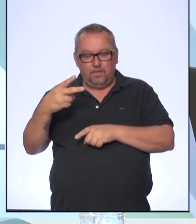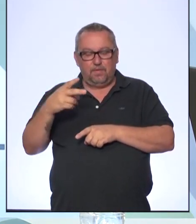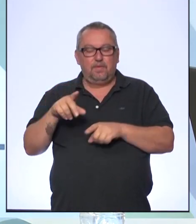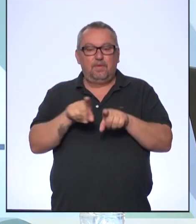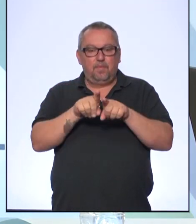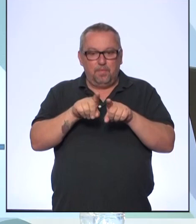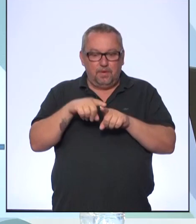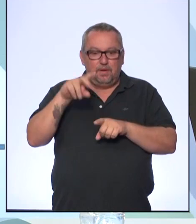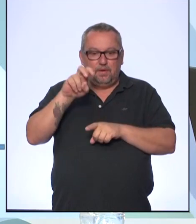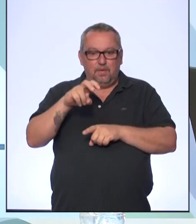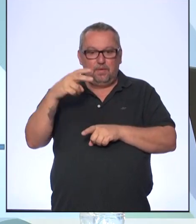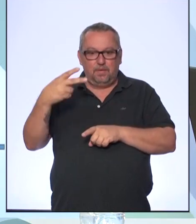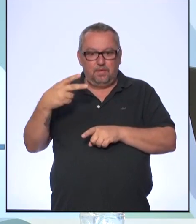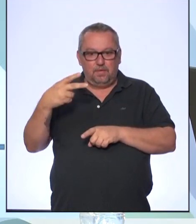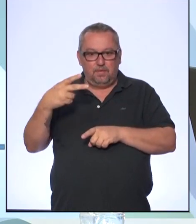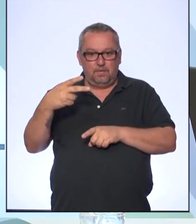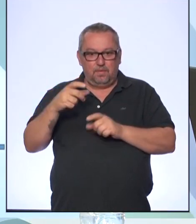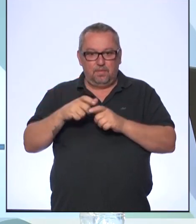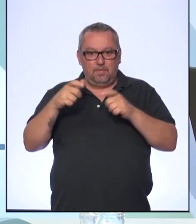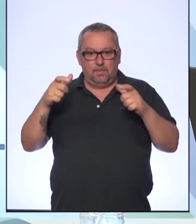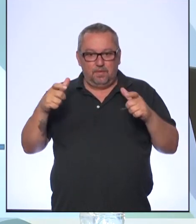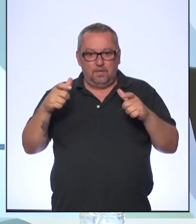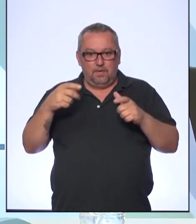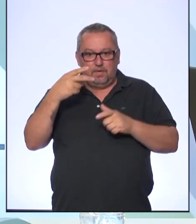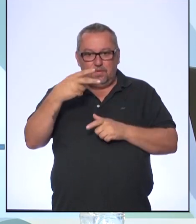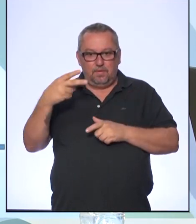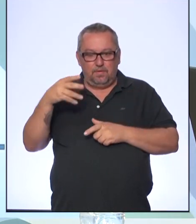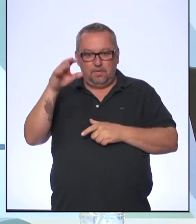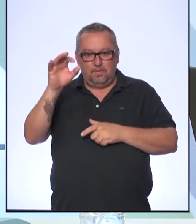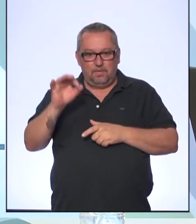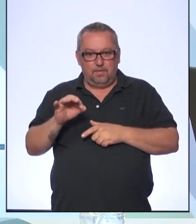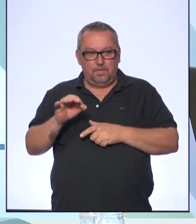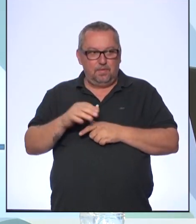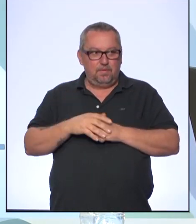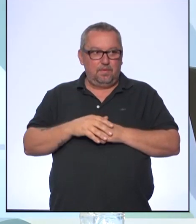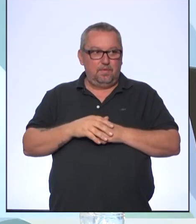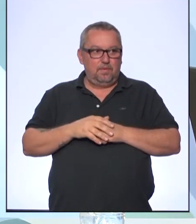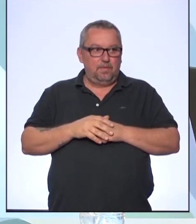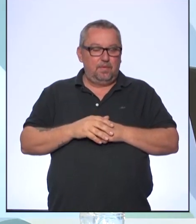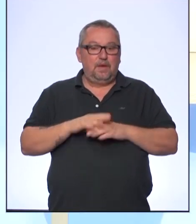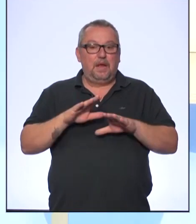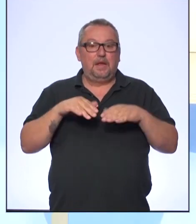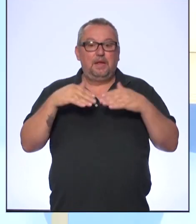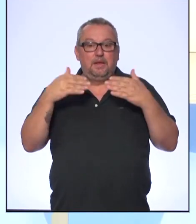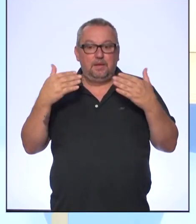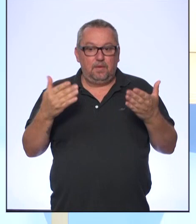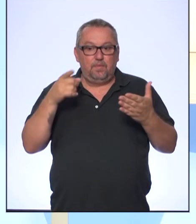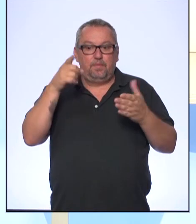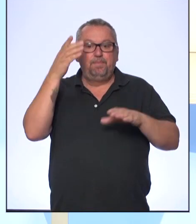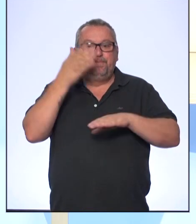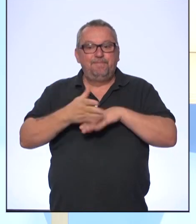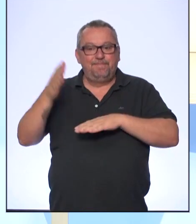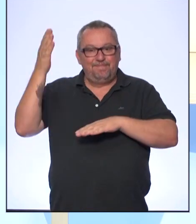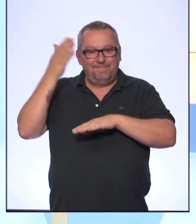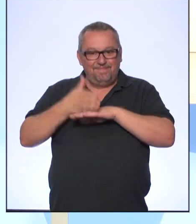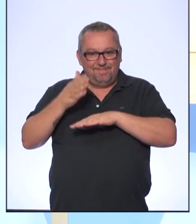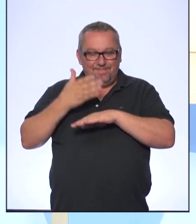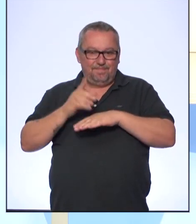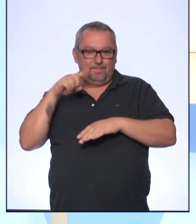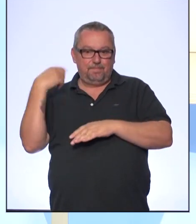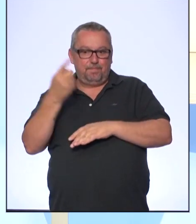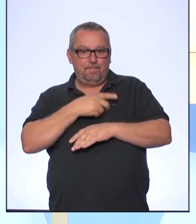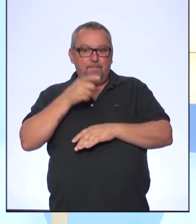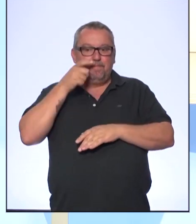Hernande, 52%. A maioria respondeu 22%. Beleza, tá? Então, para esse exercício, né, nós olharmos